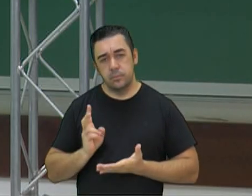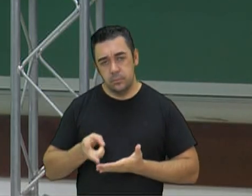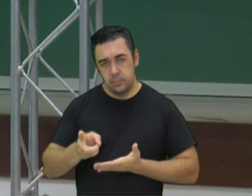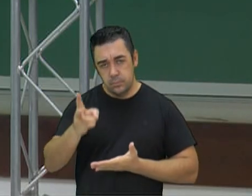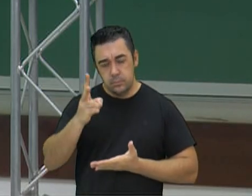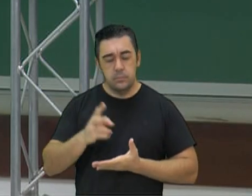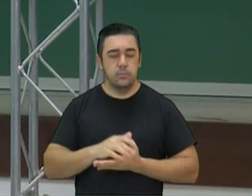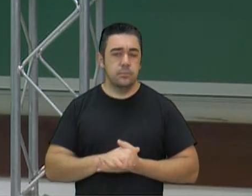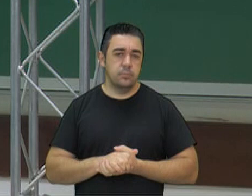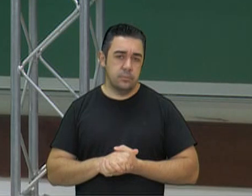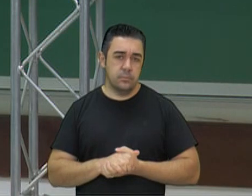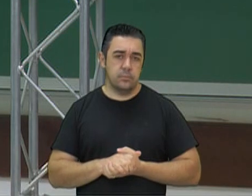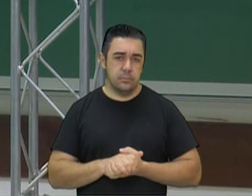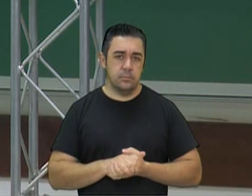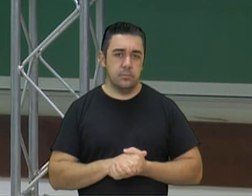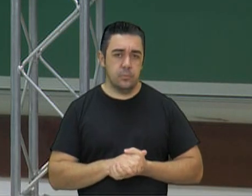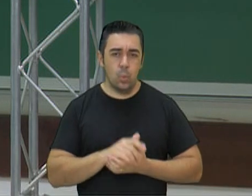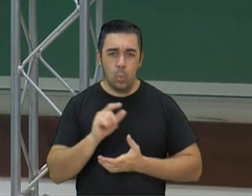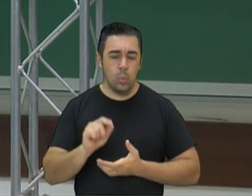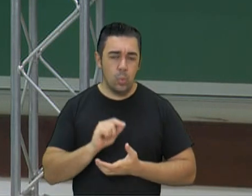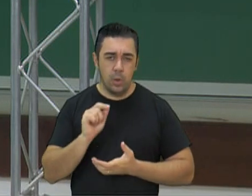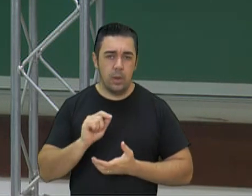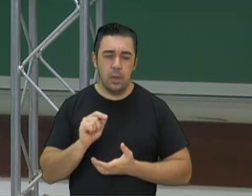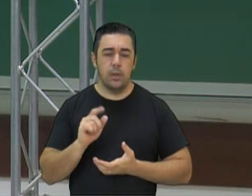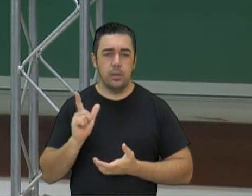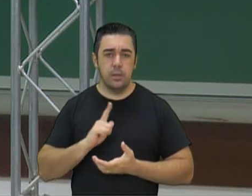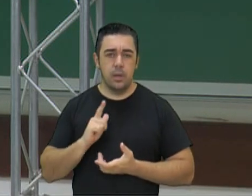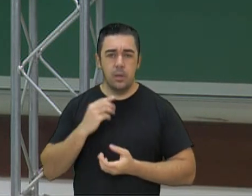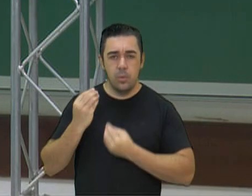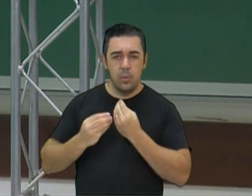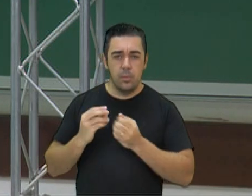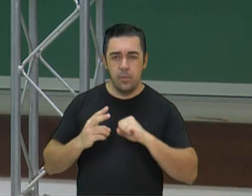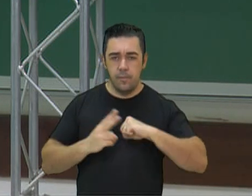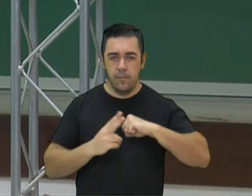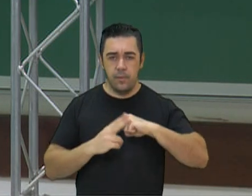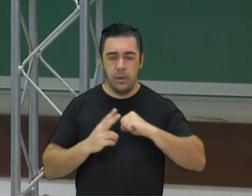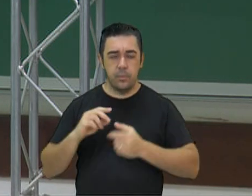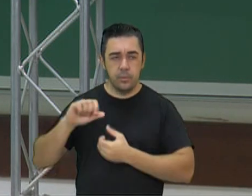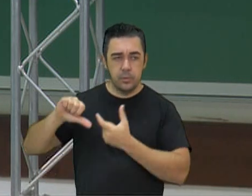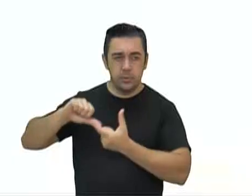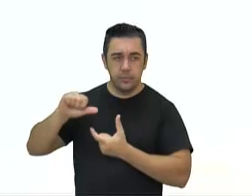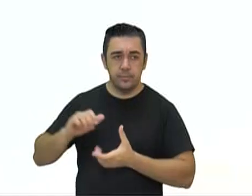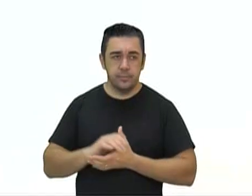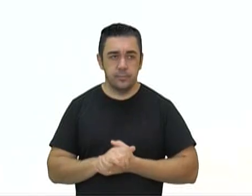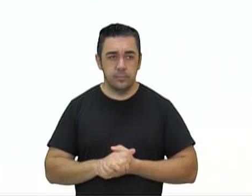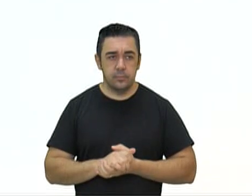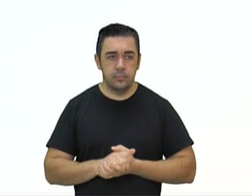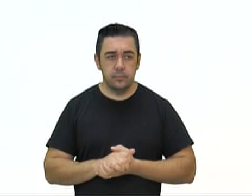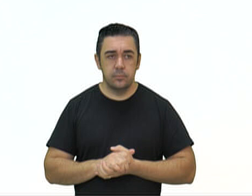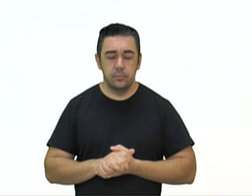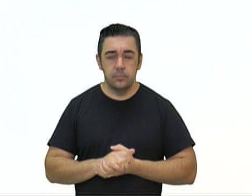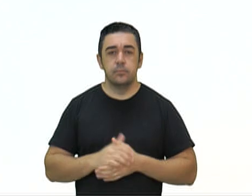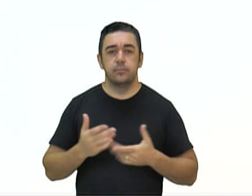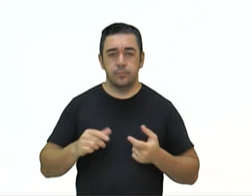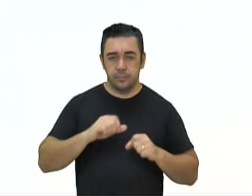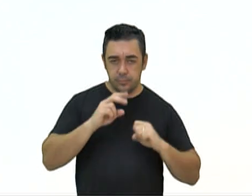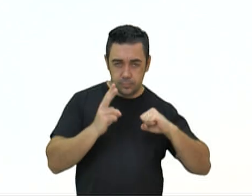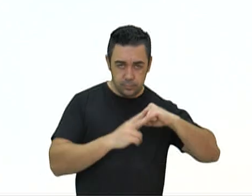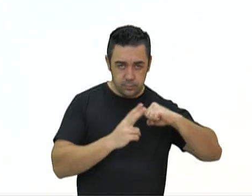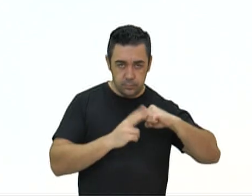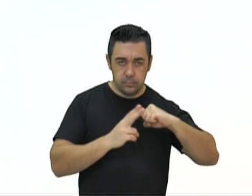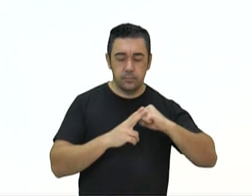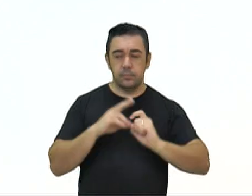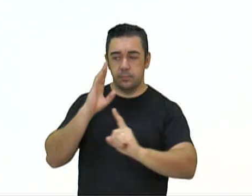aqui para a gente ir se apropriando dessa questão da transitividade dos verbos. Então, ó, verbo transitivo direto e